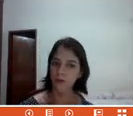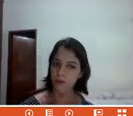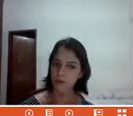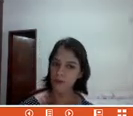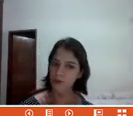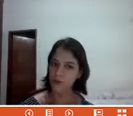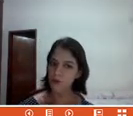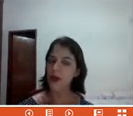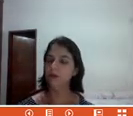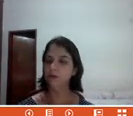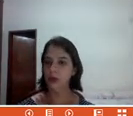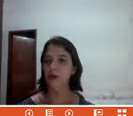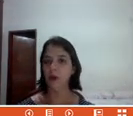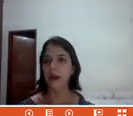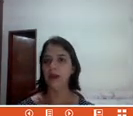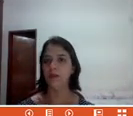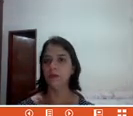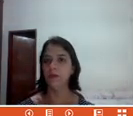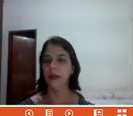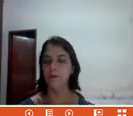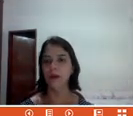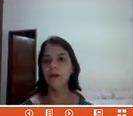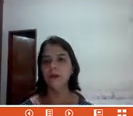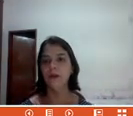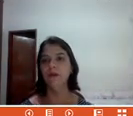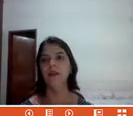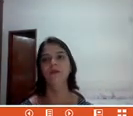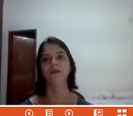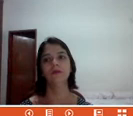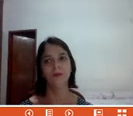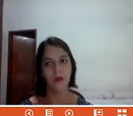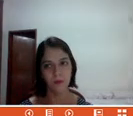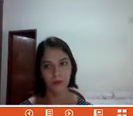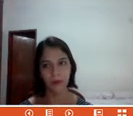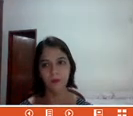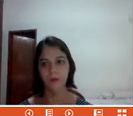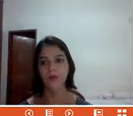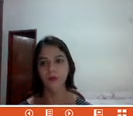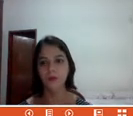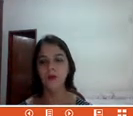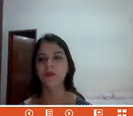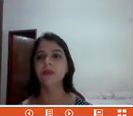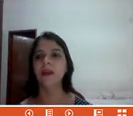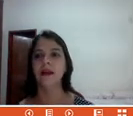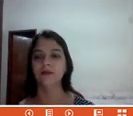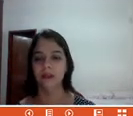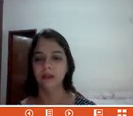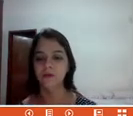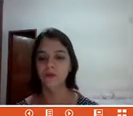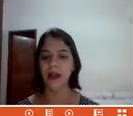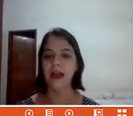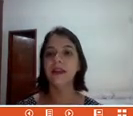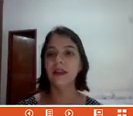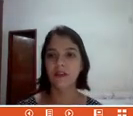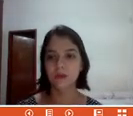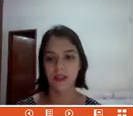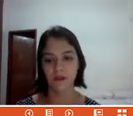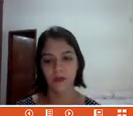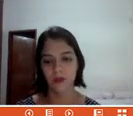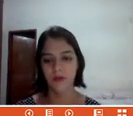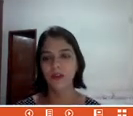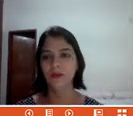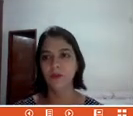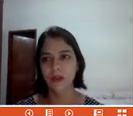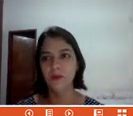E o surdo-mudo é um termo incorreto. Tá bom, pessoal? Nem todo surdo é mudo. Muito pelo contrário. São raríssimas